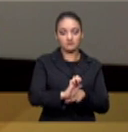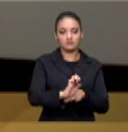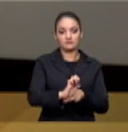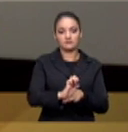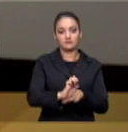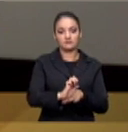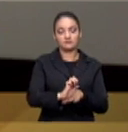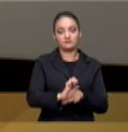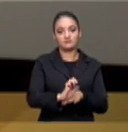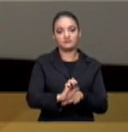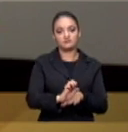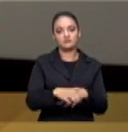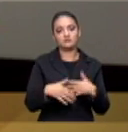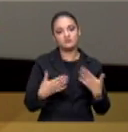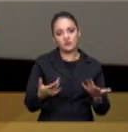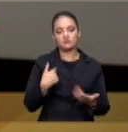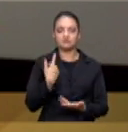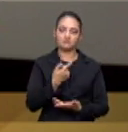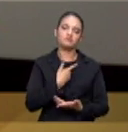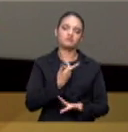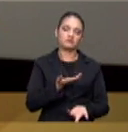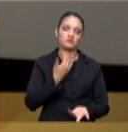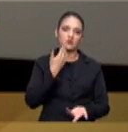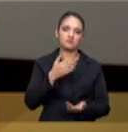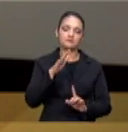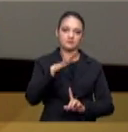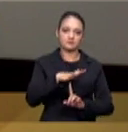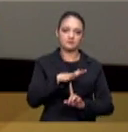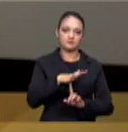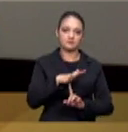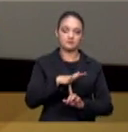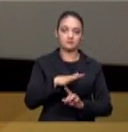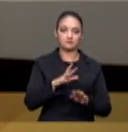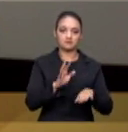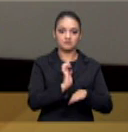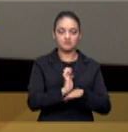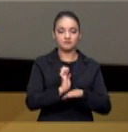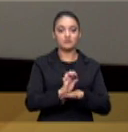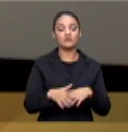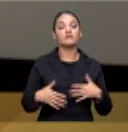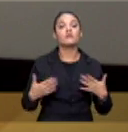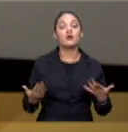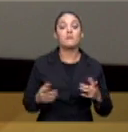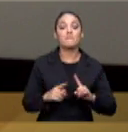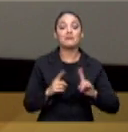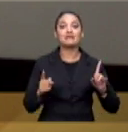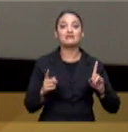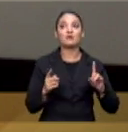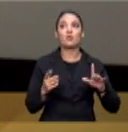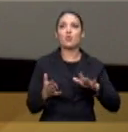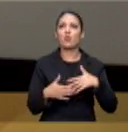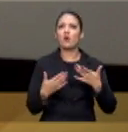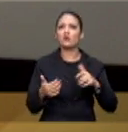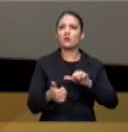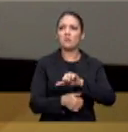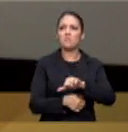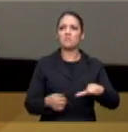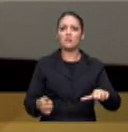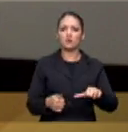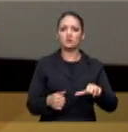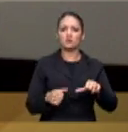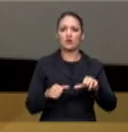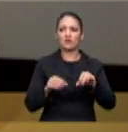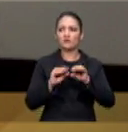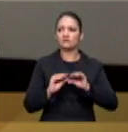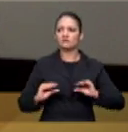o estado do Paraná, já que somos autor da demanda. Esta alteração de entendimento implicou a